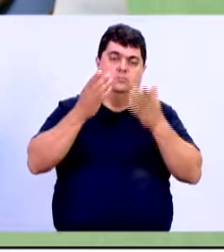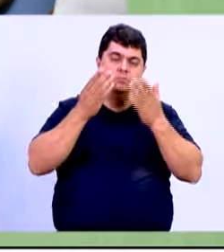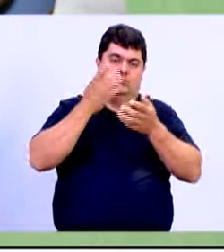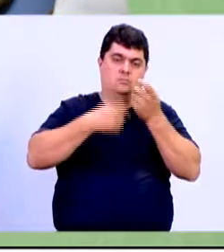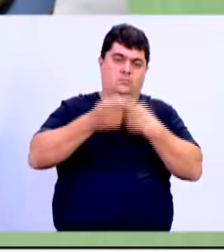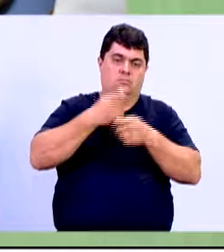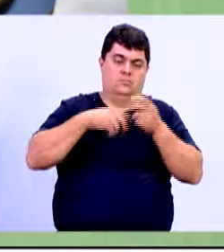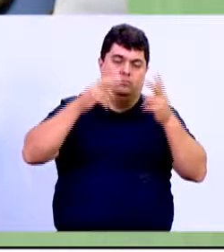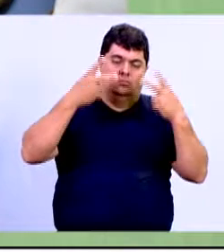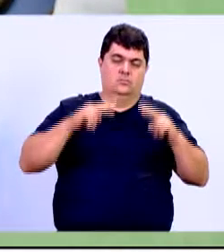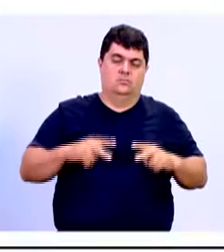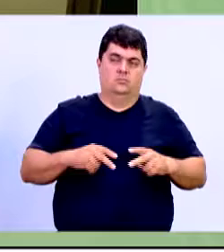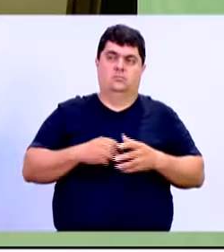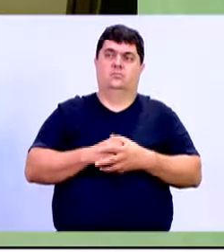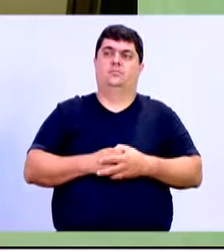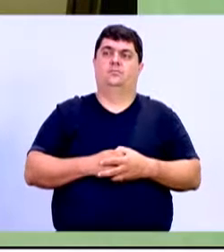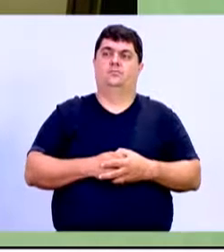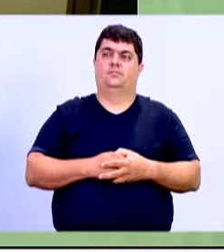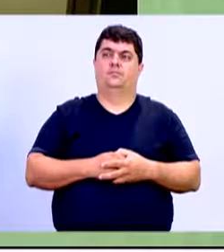divisão de desenvolvimento de sistemas.